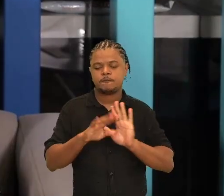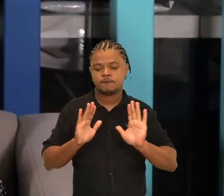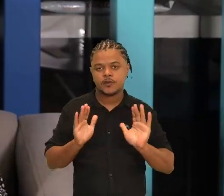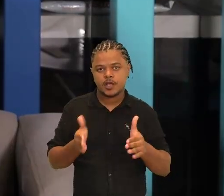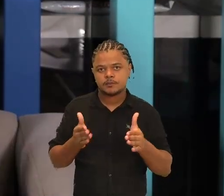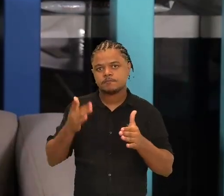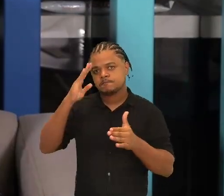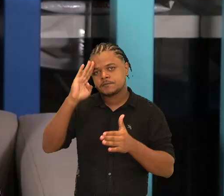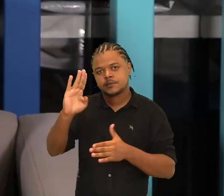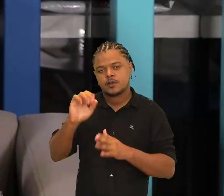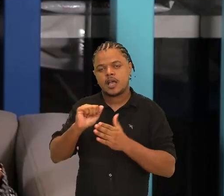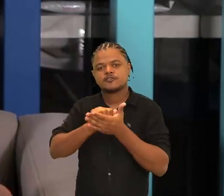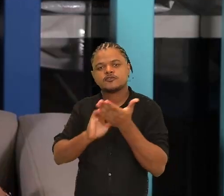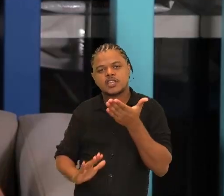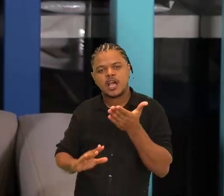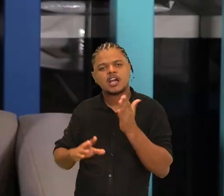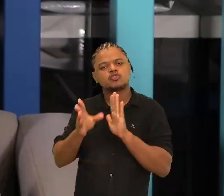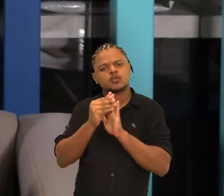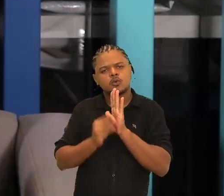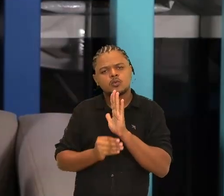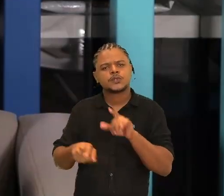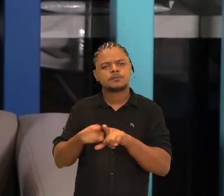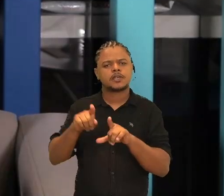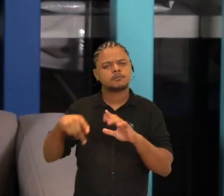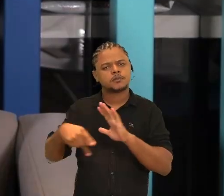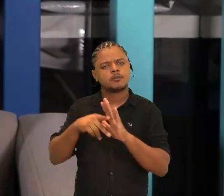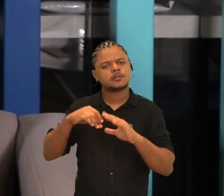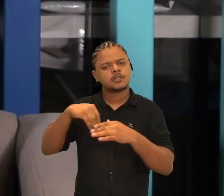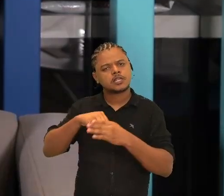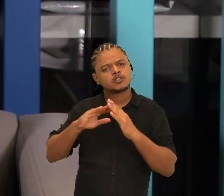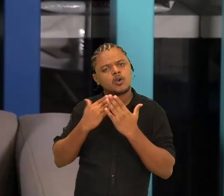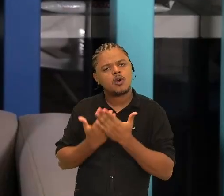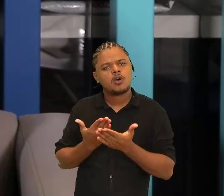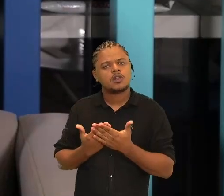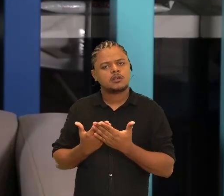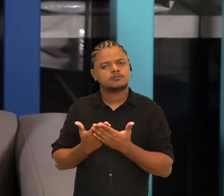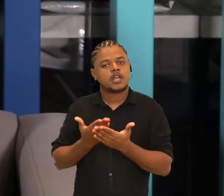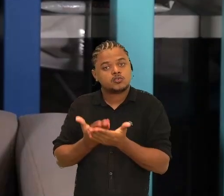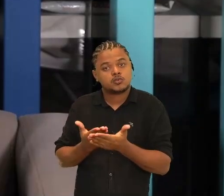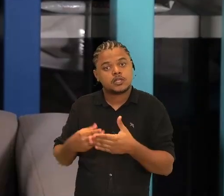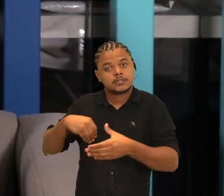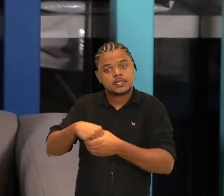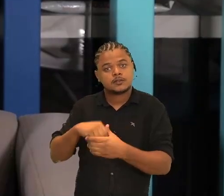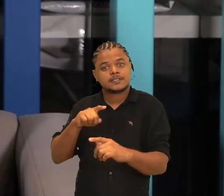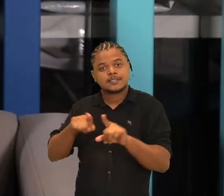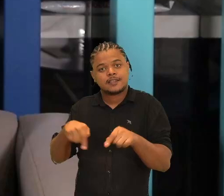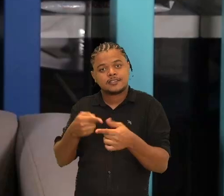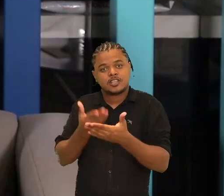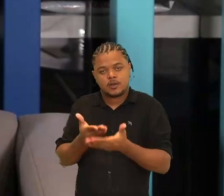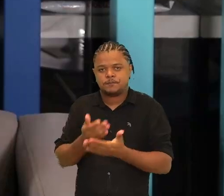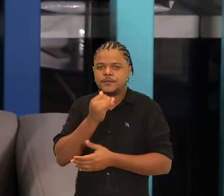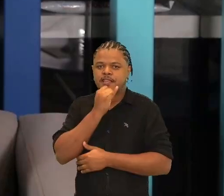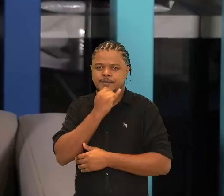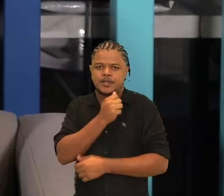Especificamente, né, nas atividades dos conteúdos escolares que ele estuda em sala de aula. E aí, os alunos que, por exemplo,